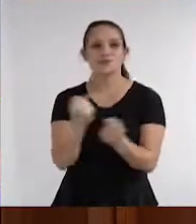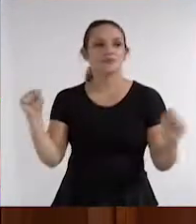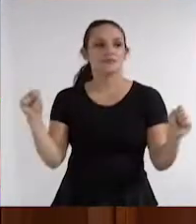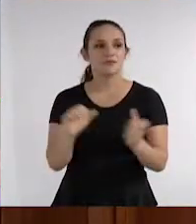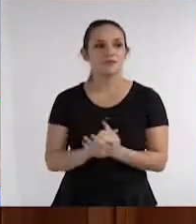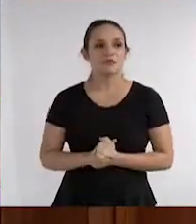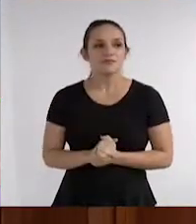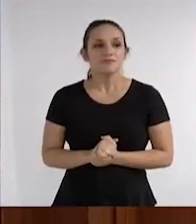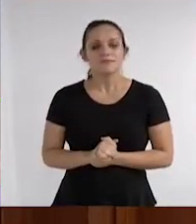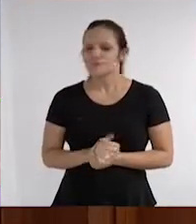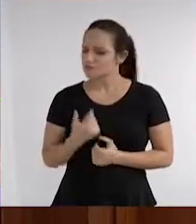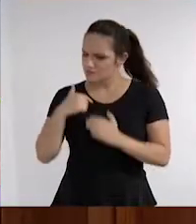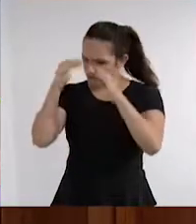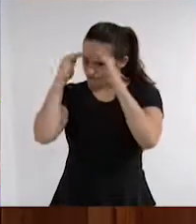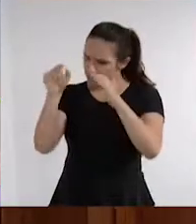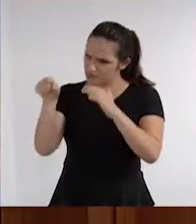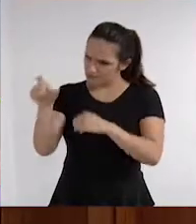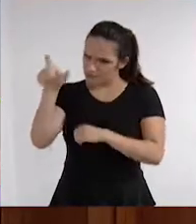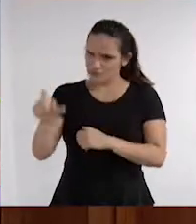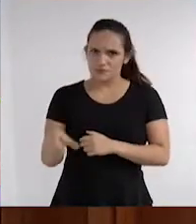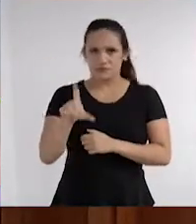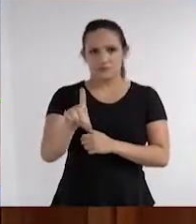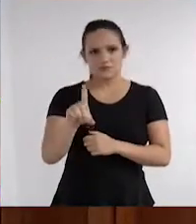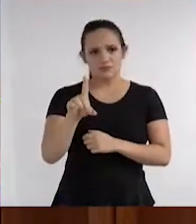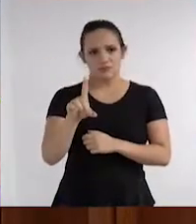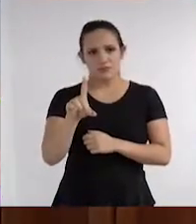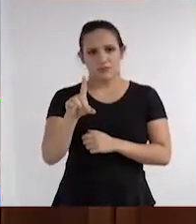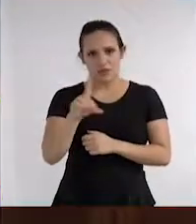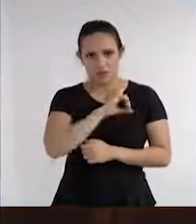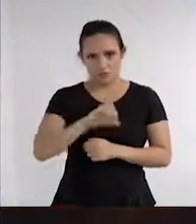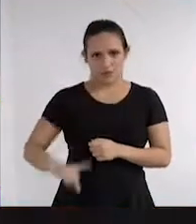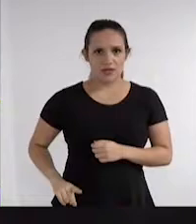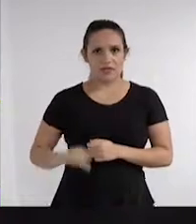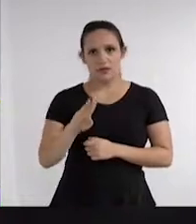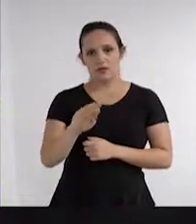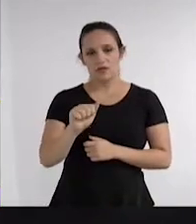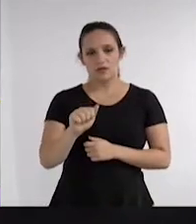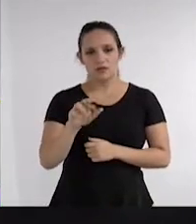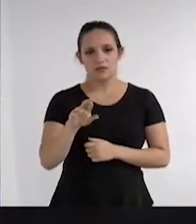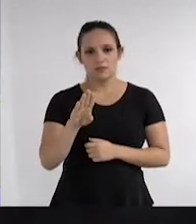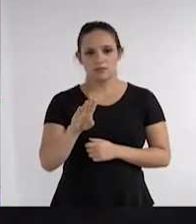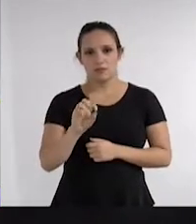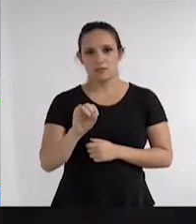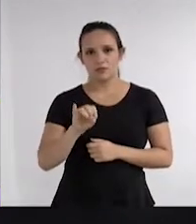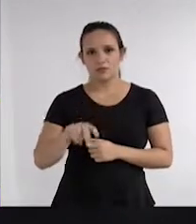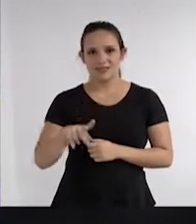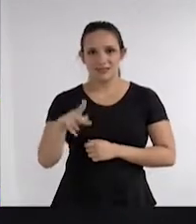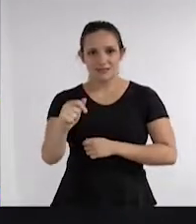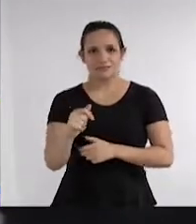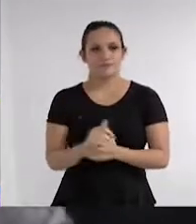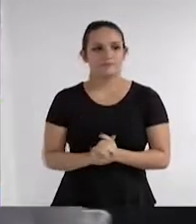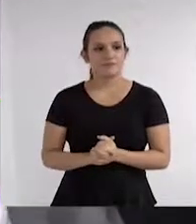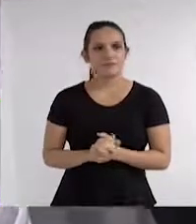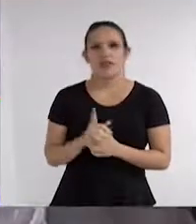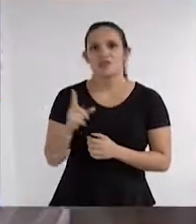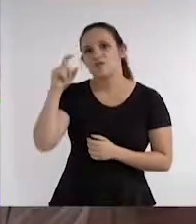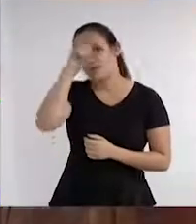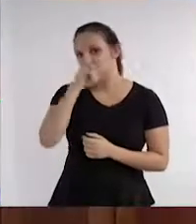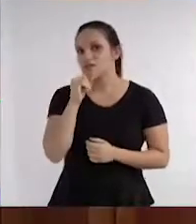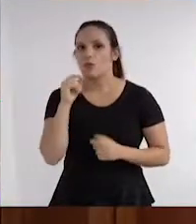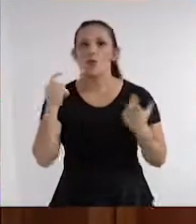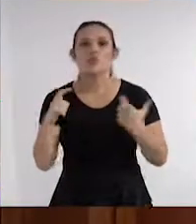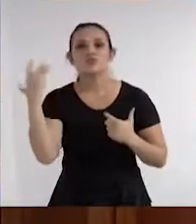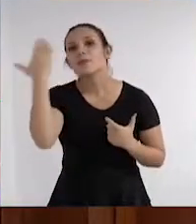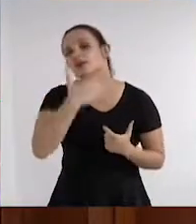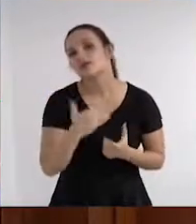respeito, deputado Barbosinha, mas a ginástica que se faz quando a pergunta fatal vem, qual que é a prova? Onde